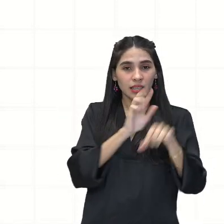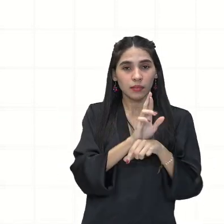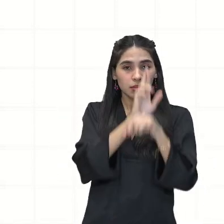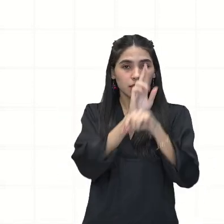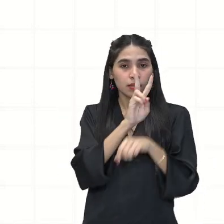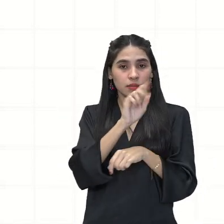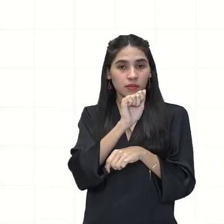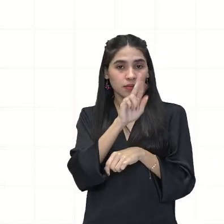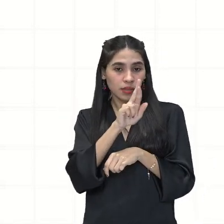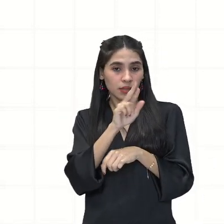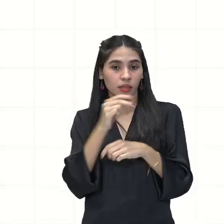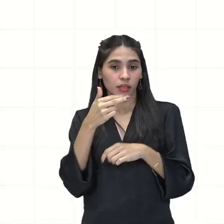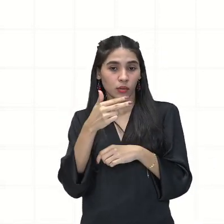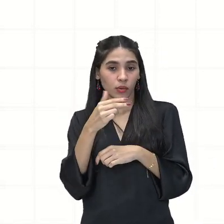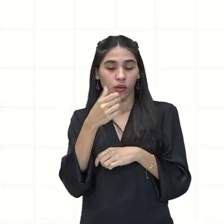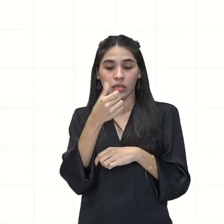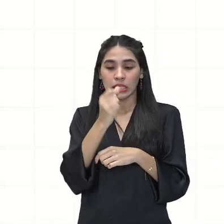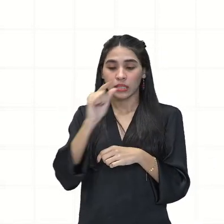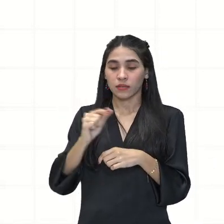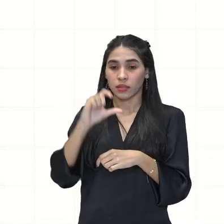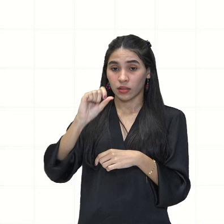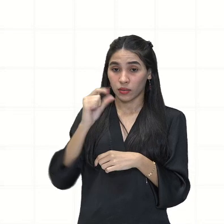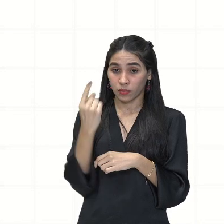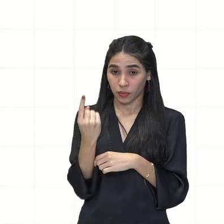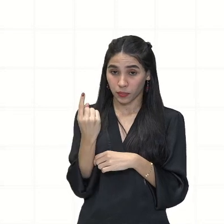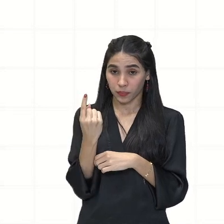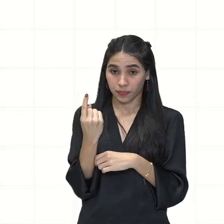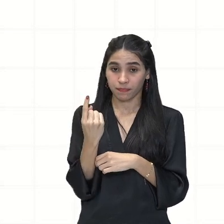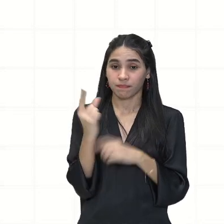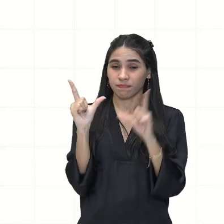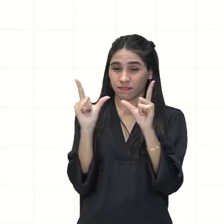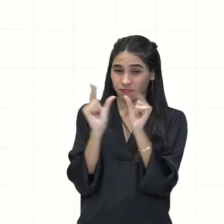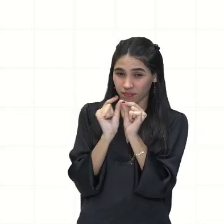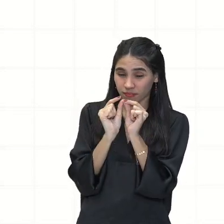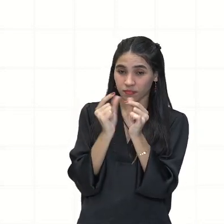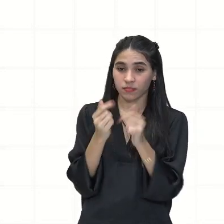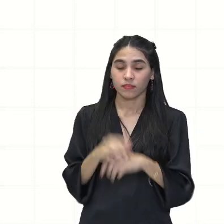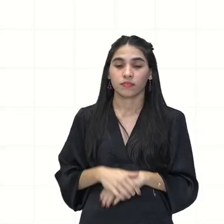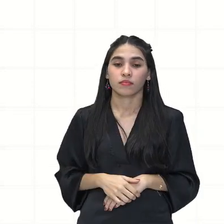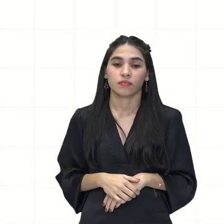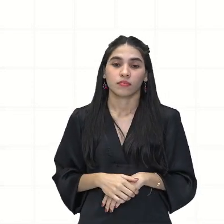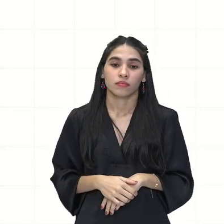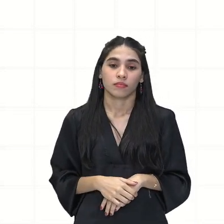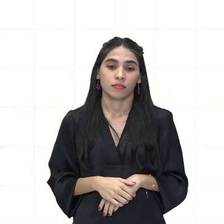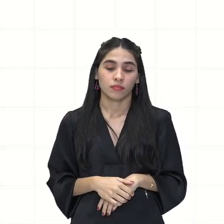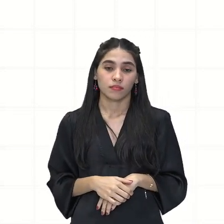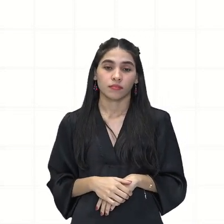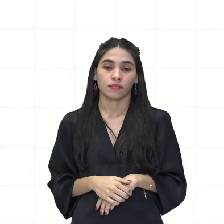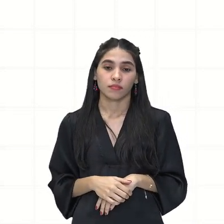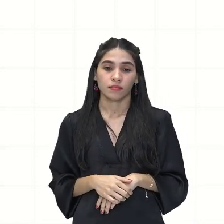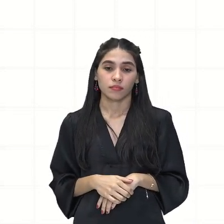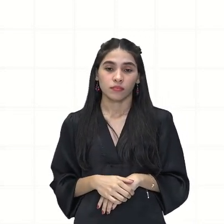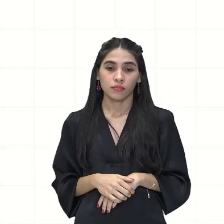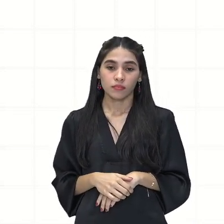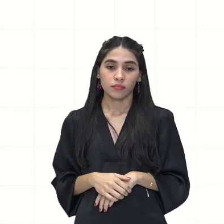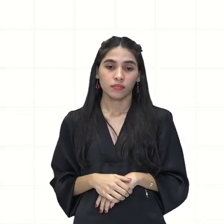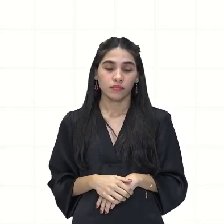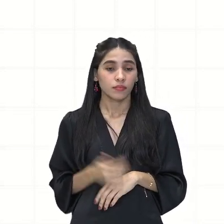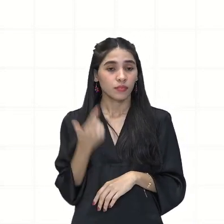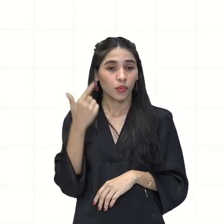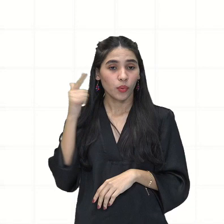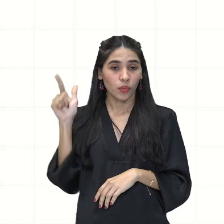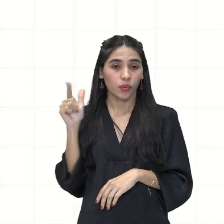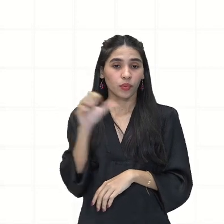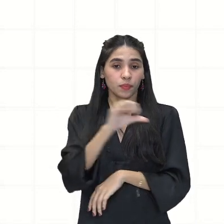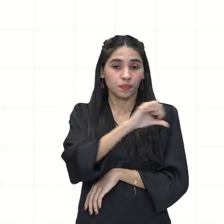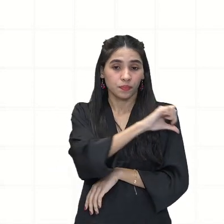encontrou, Esse valor ficou bem abaixo, né? Então, beleza, um pouquinho abaixo, não tão abaixo. Vamos agora para